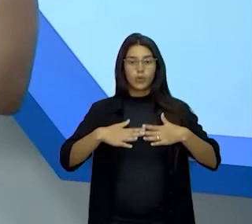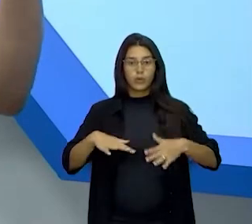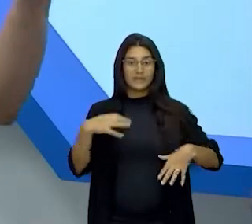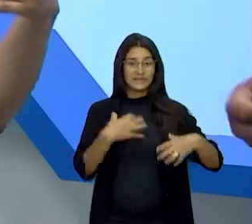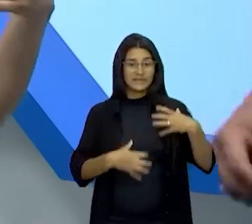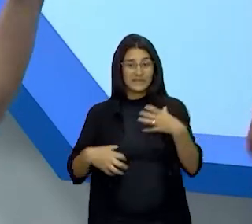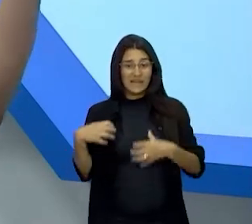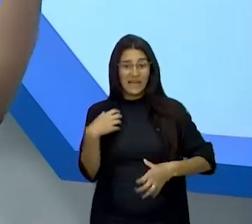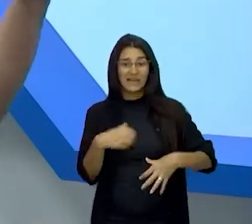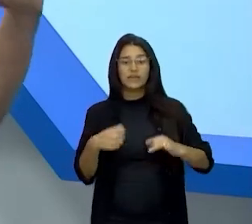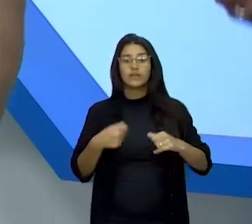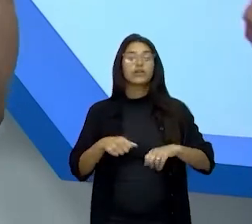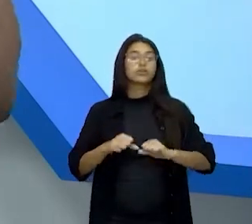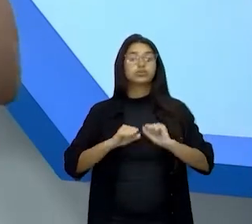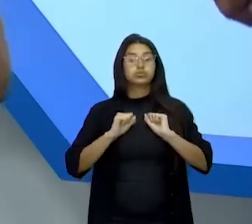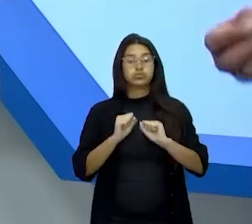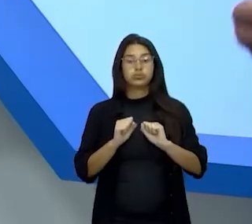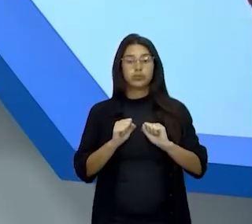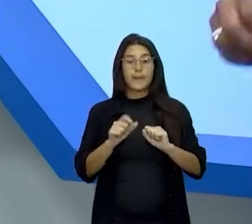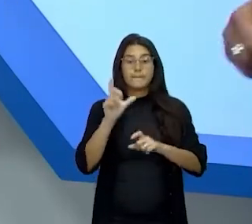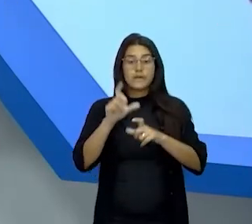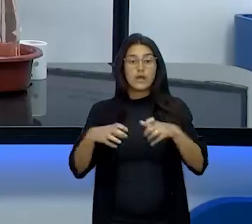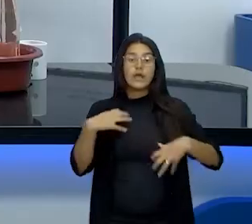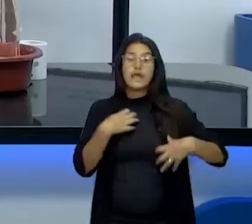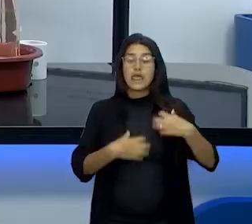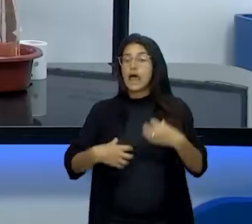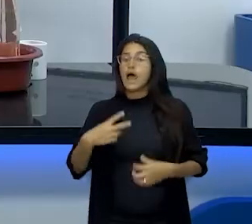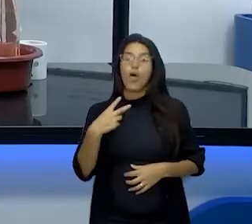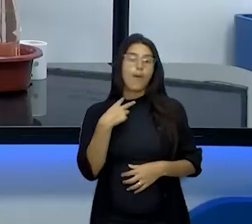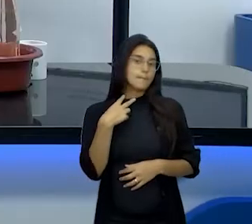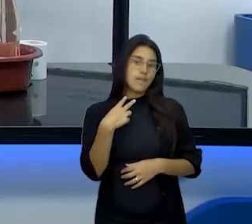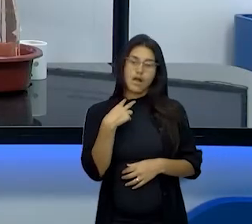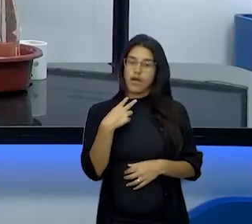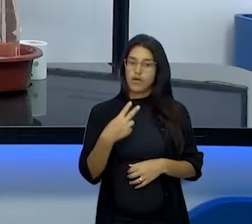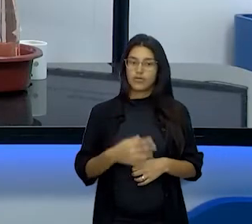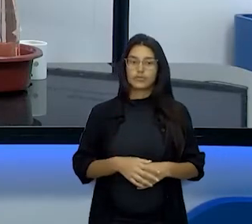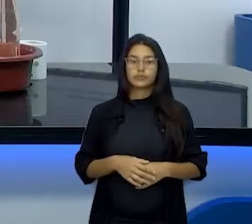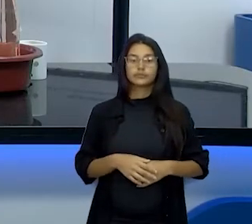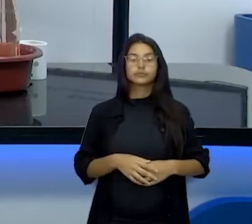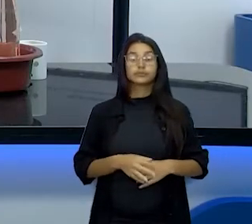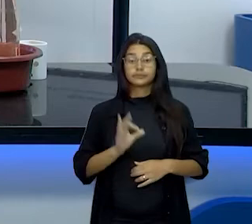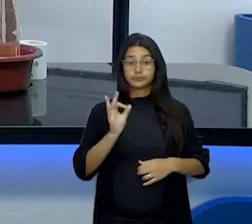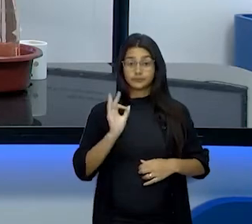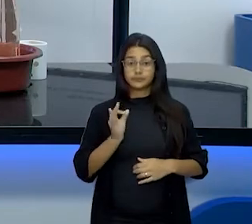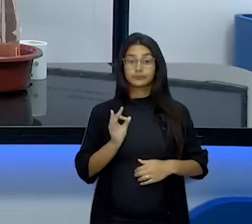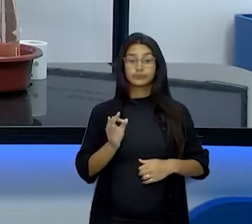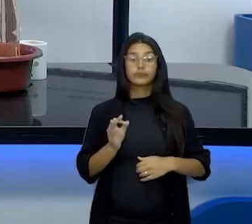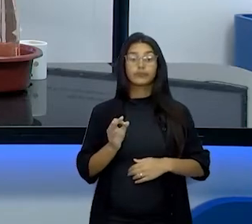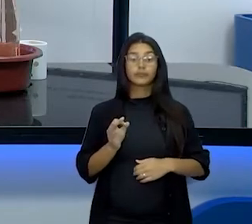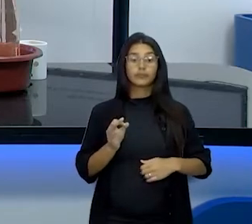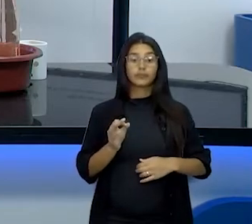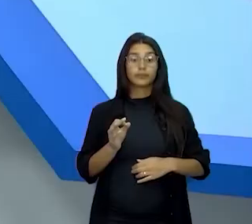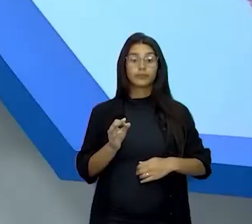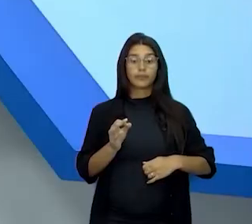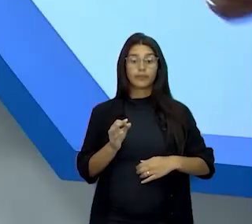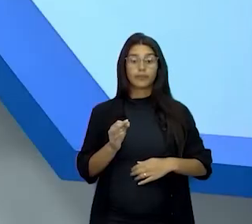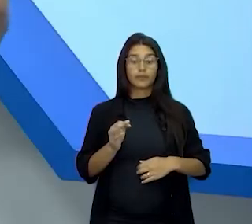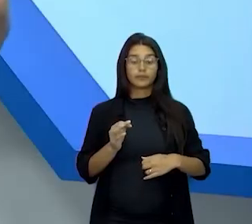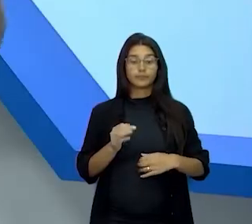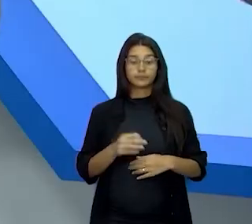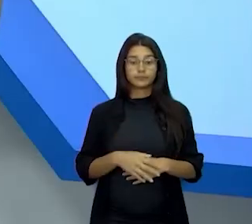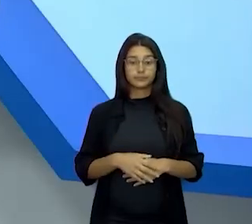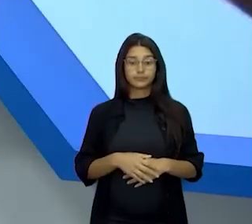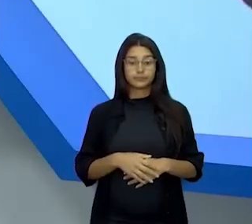Pessoas ansiosas não podem fazer. Não pode dar um desespero em você, né? Exato. E estudando mergulho, estudando sobre